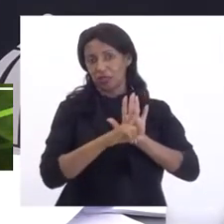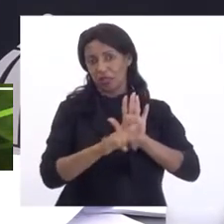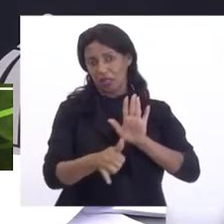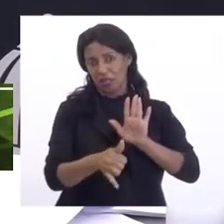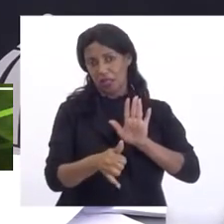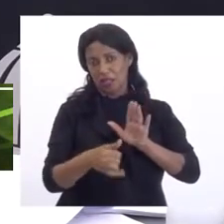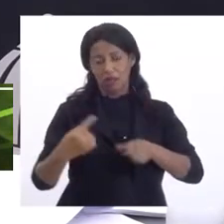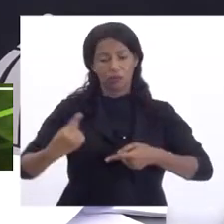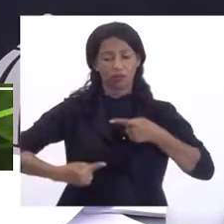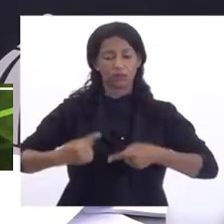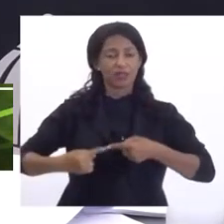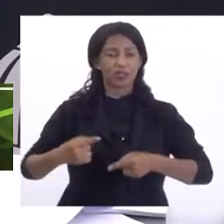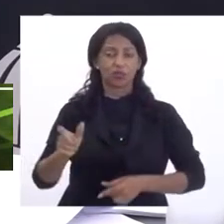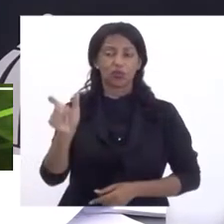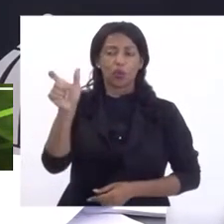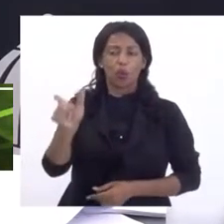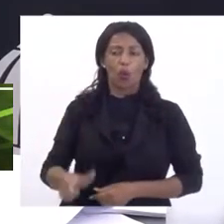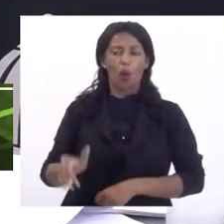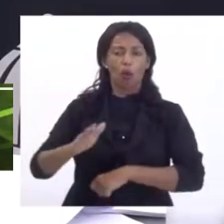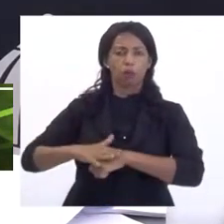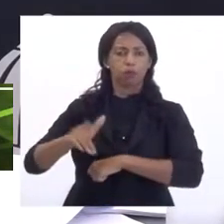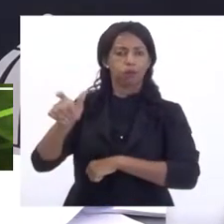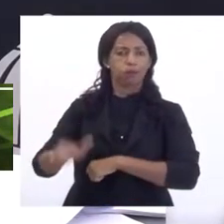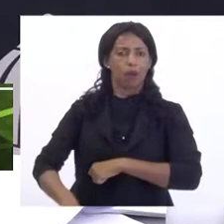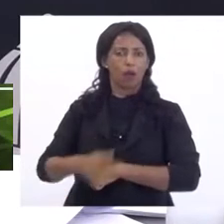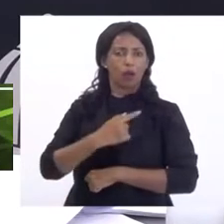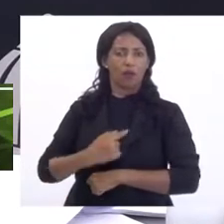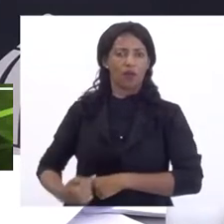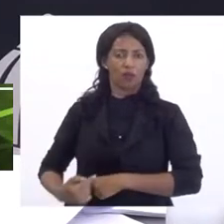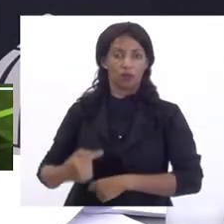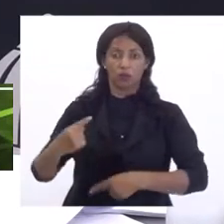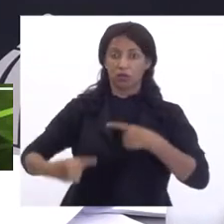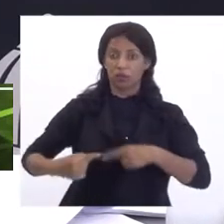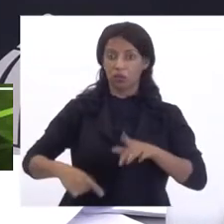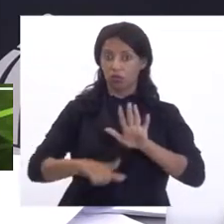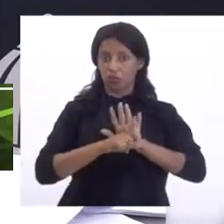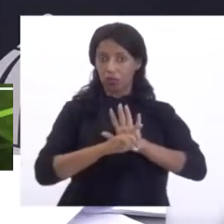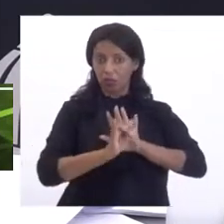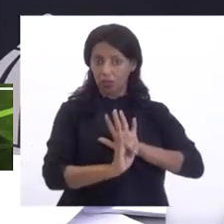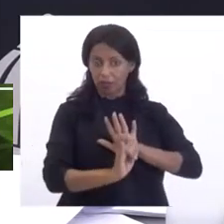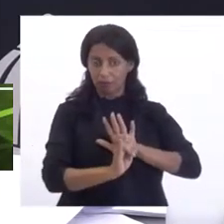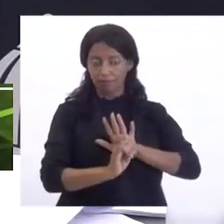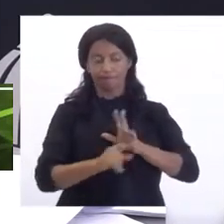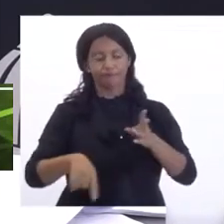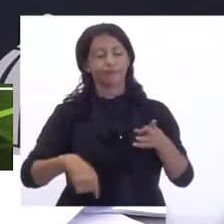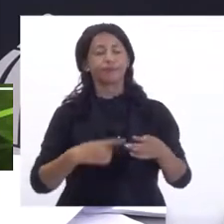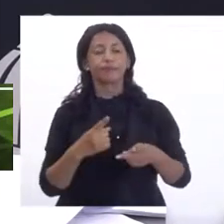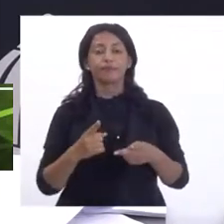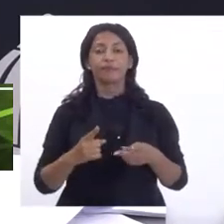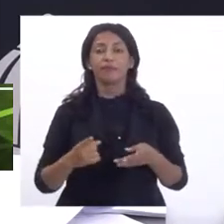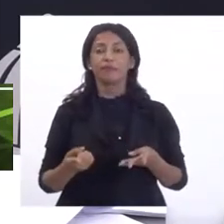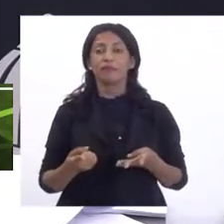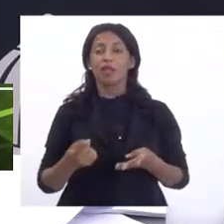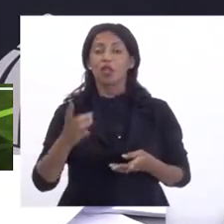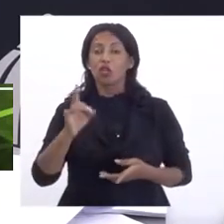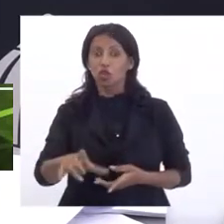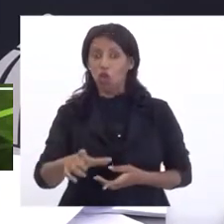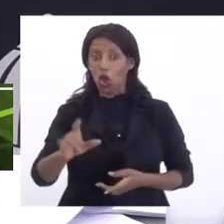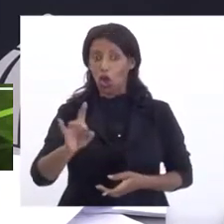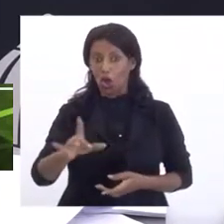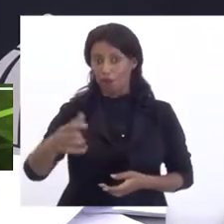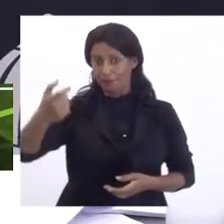está se discutindo o governador, está se discutindo a lei. Segunda questão, só cabe na